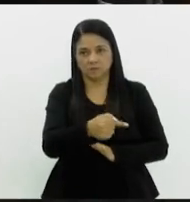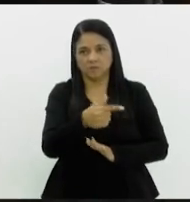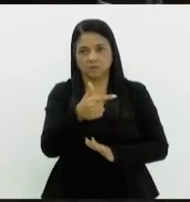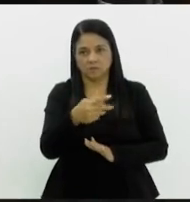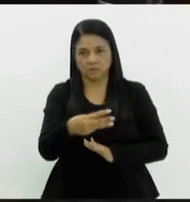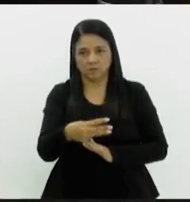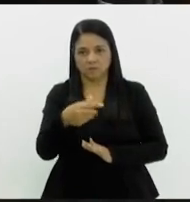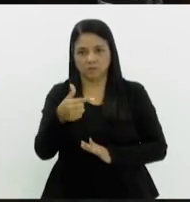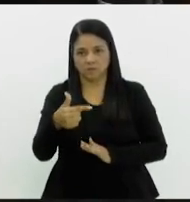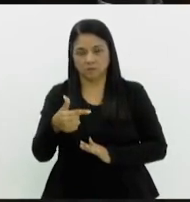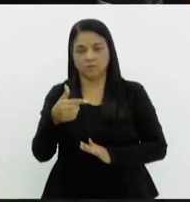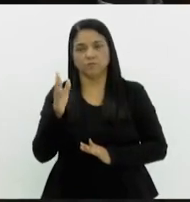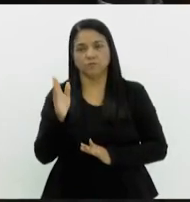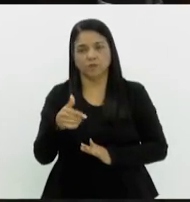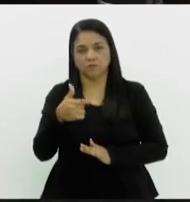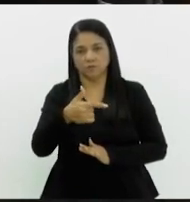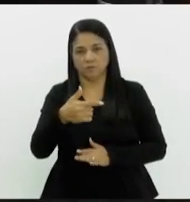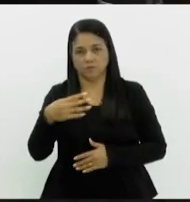731-24,